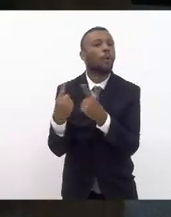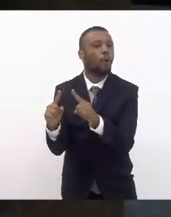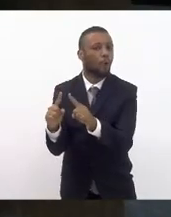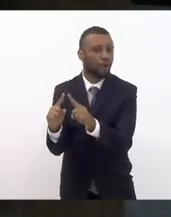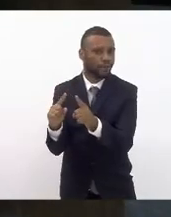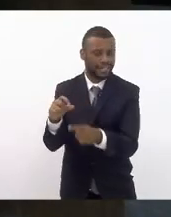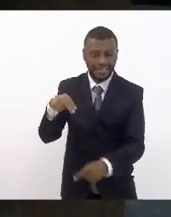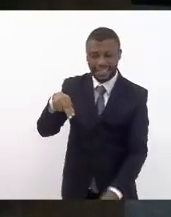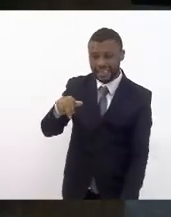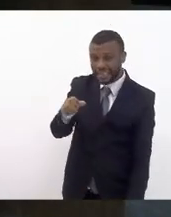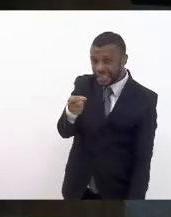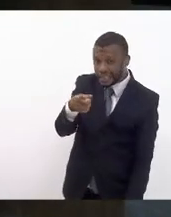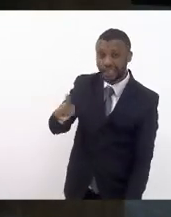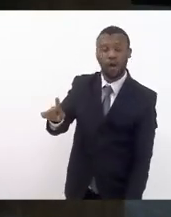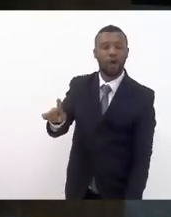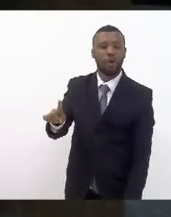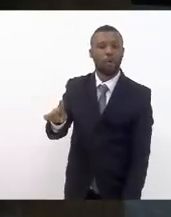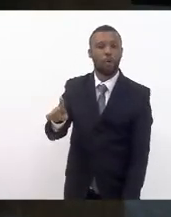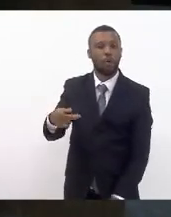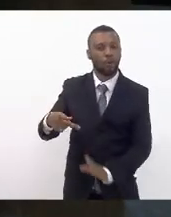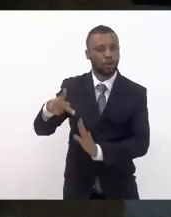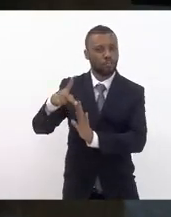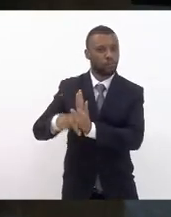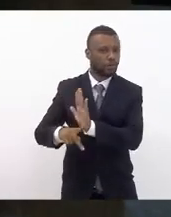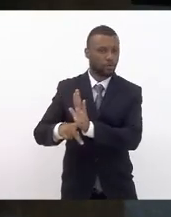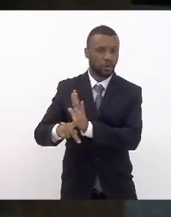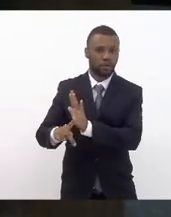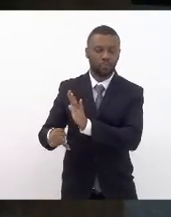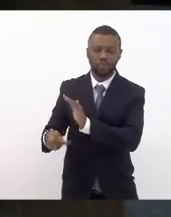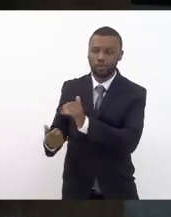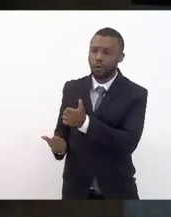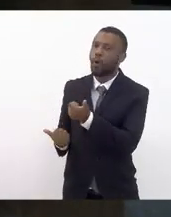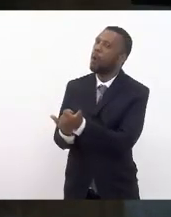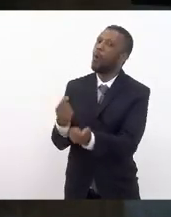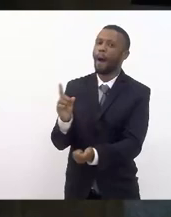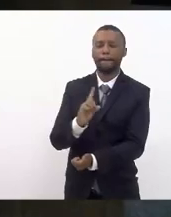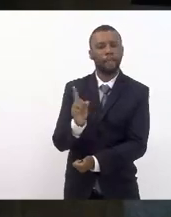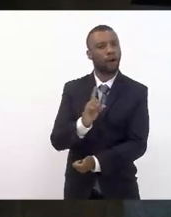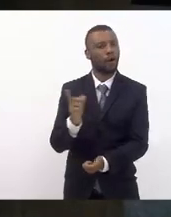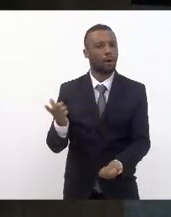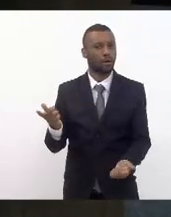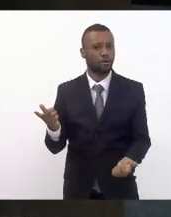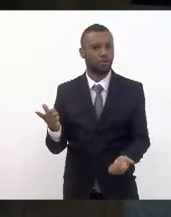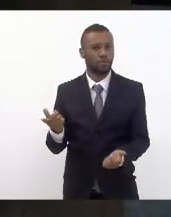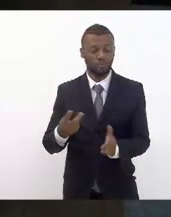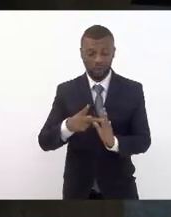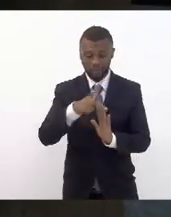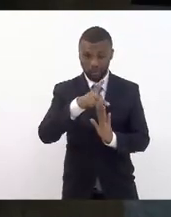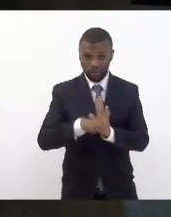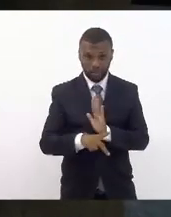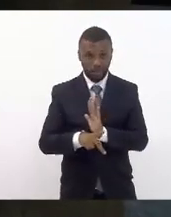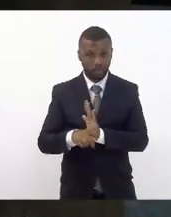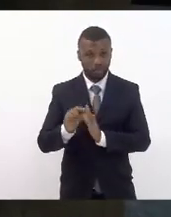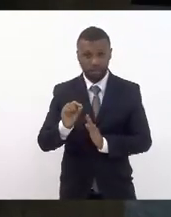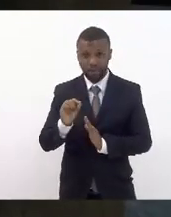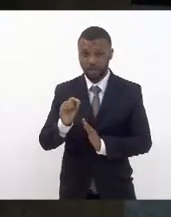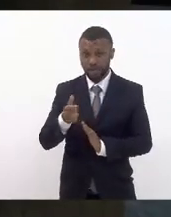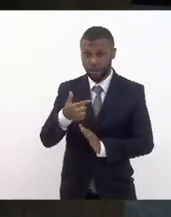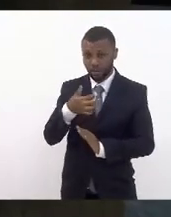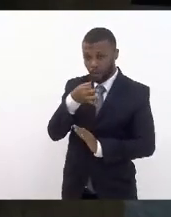pelo não a esse projeto. Projeto que, no meu entendimento,